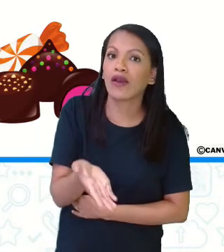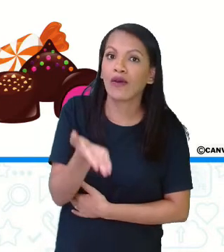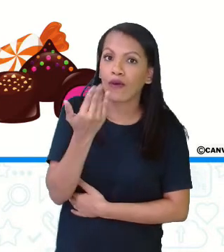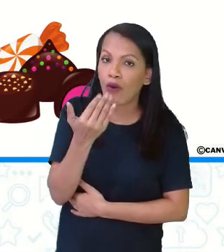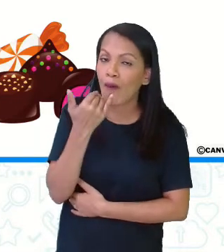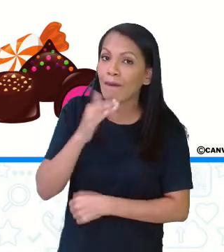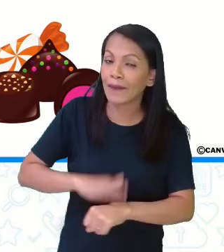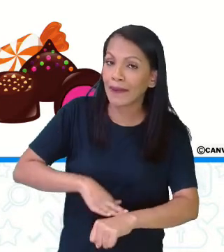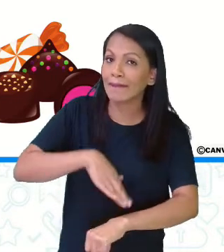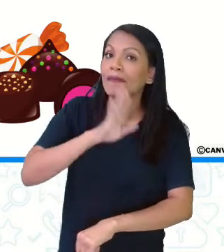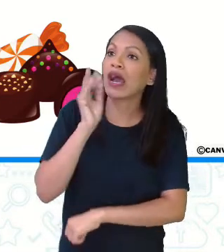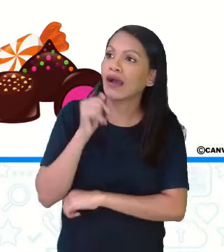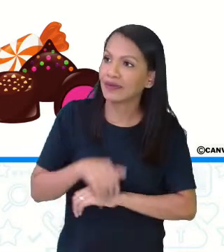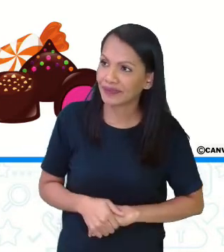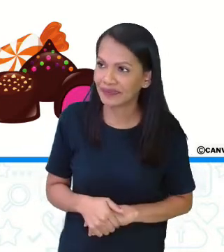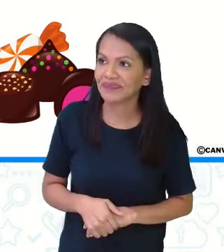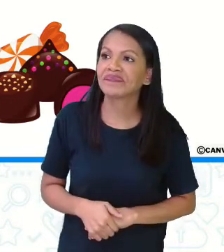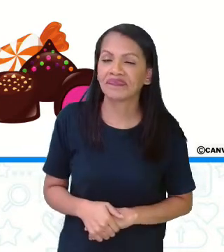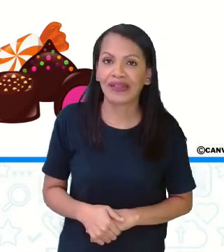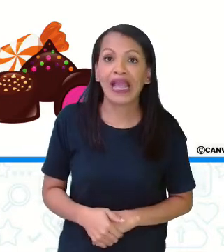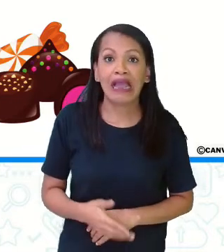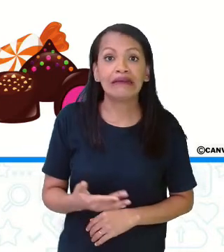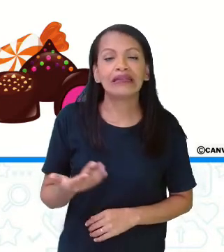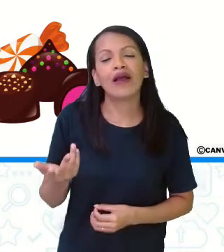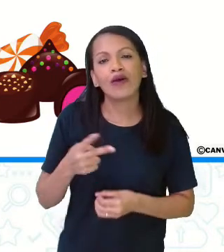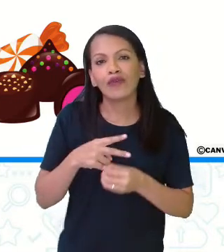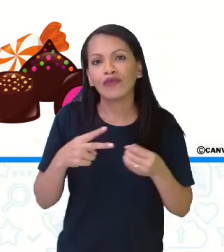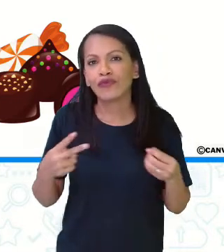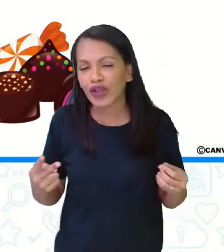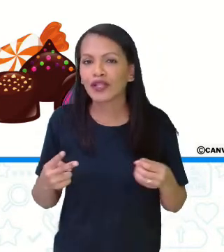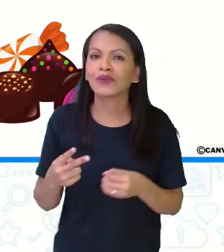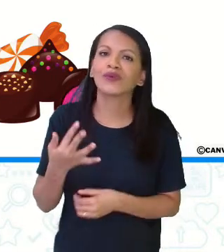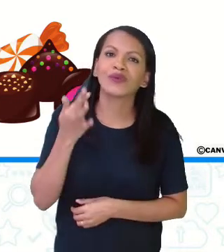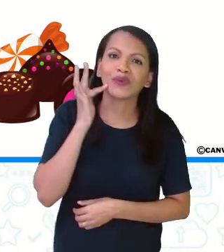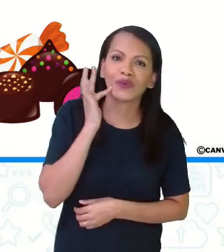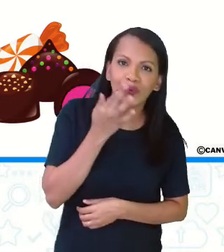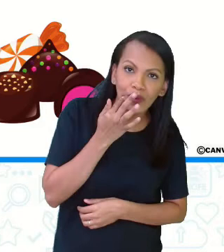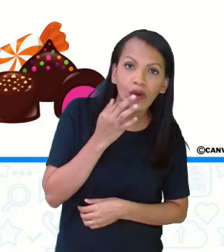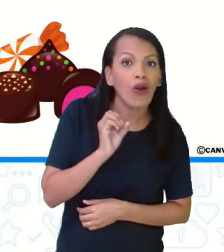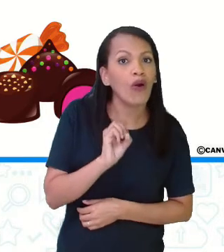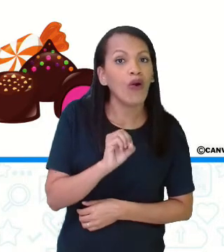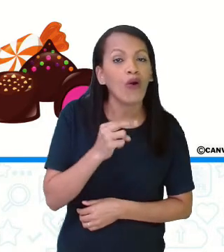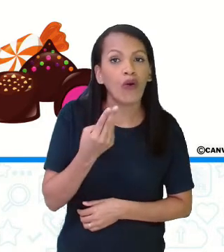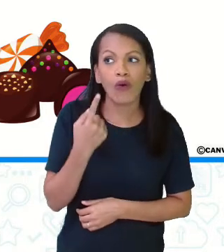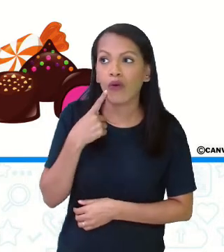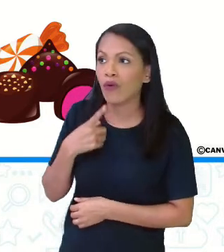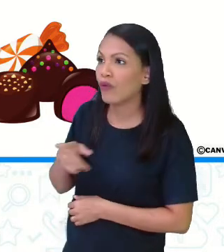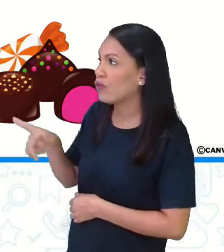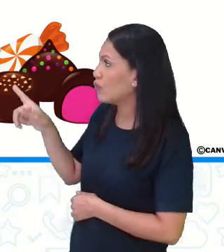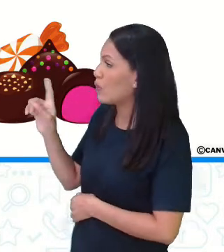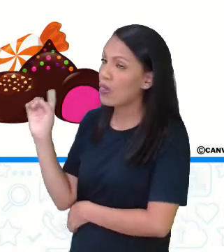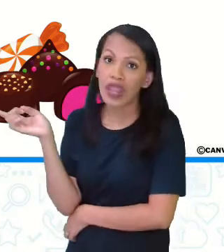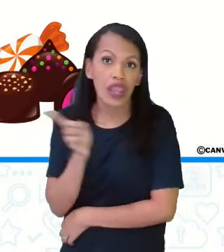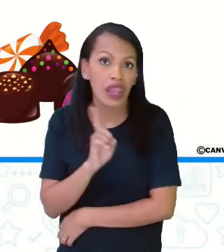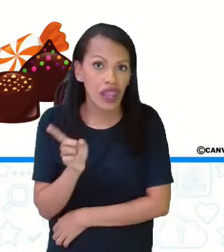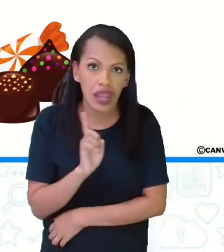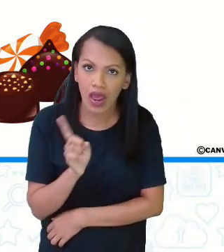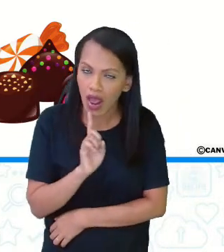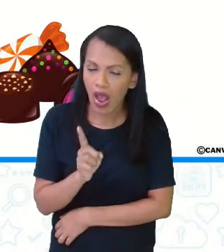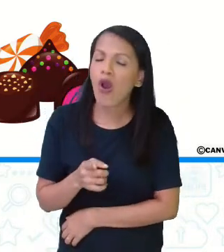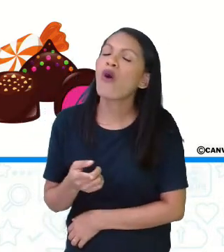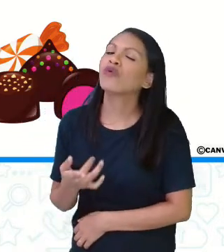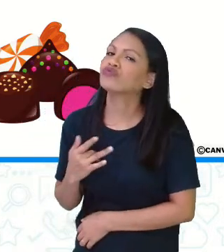Alimentos saudáveis ou não saudáveis? A produção já está dizendo aqui que consome alimento saudável. Professora,